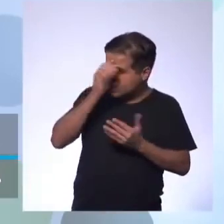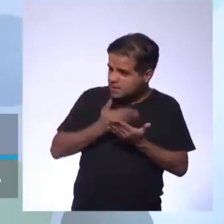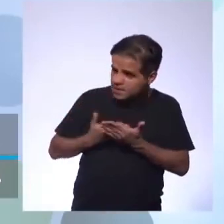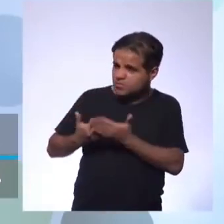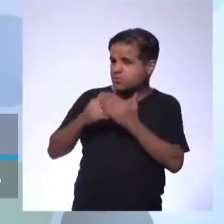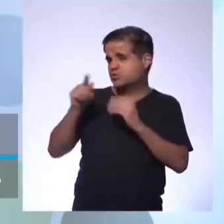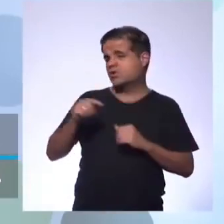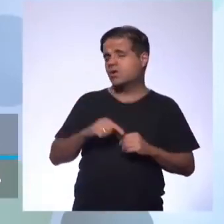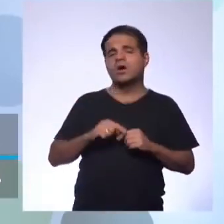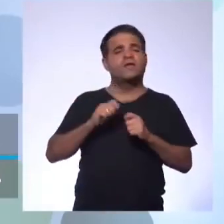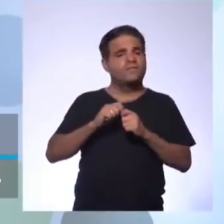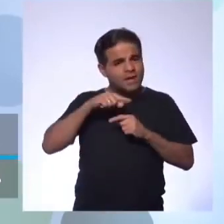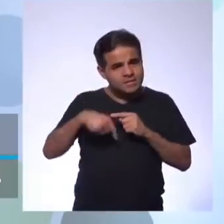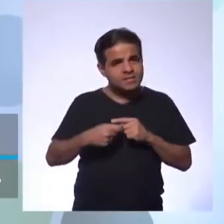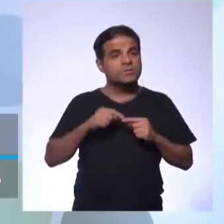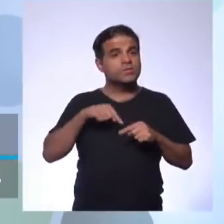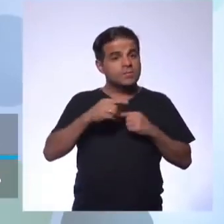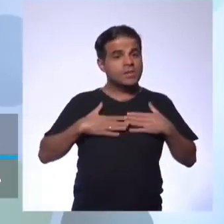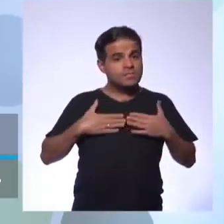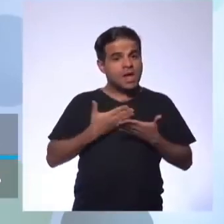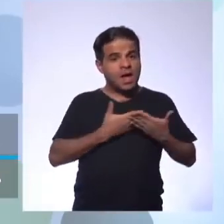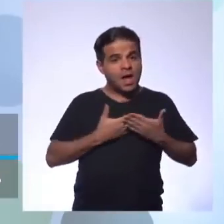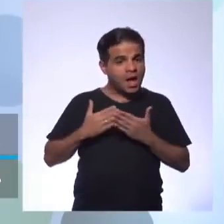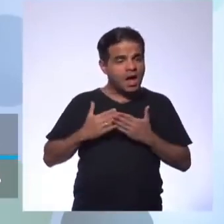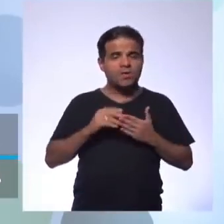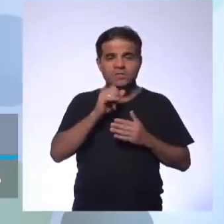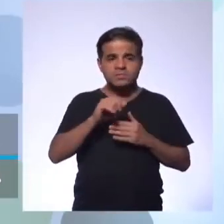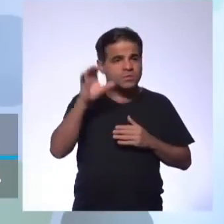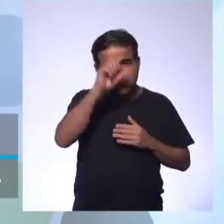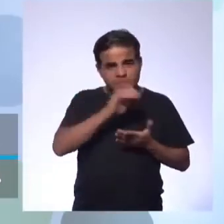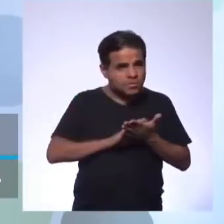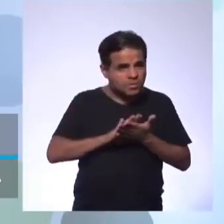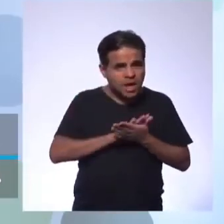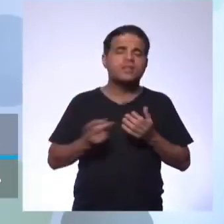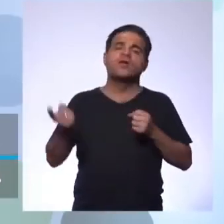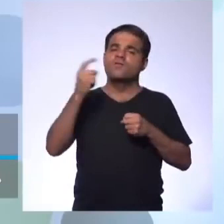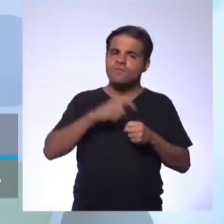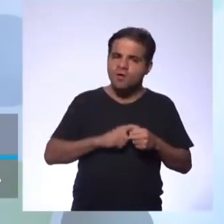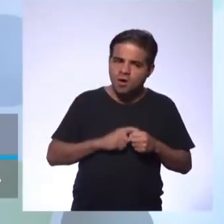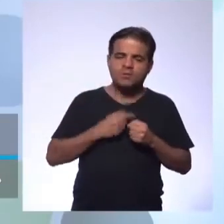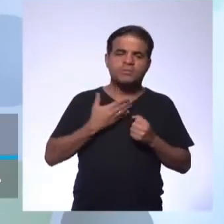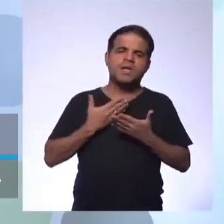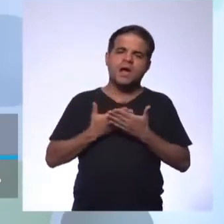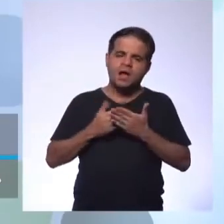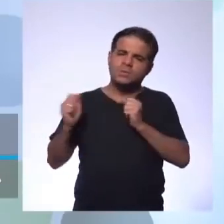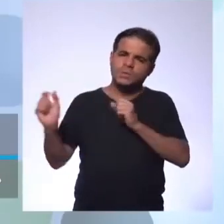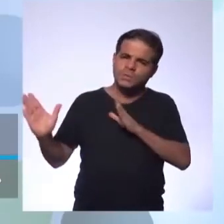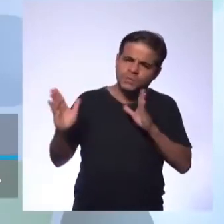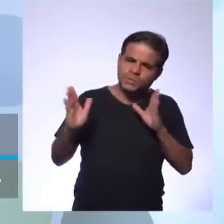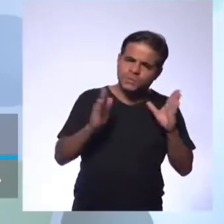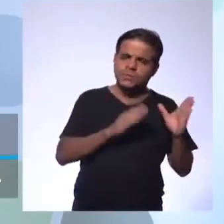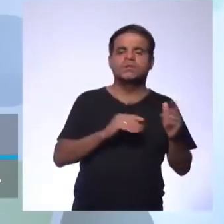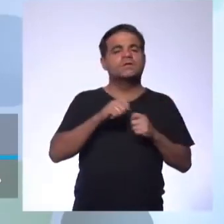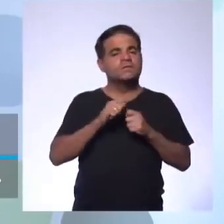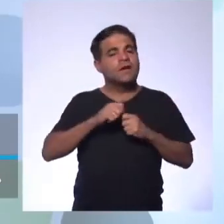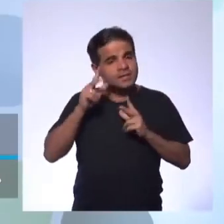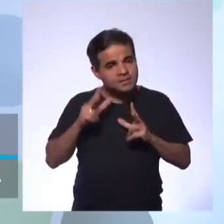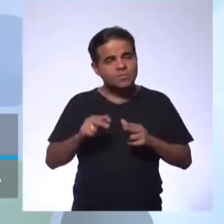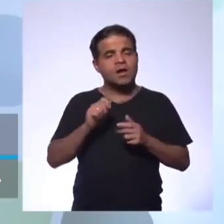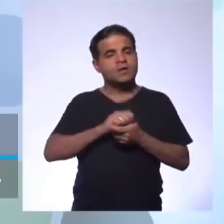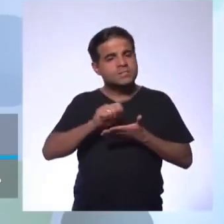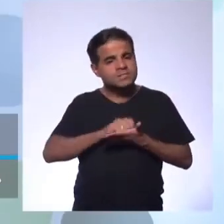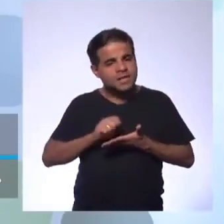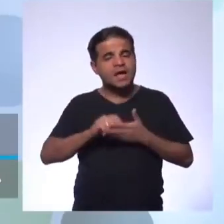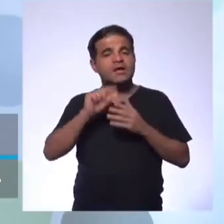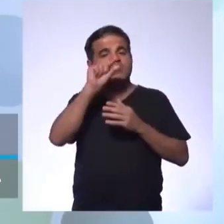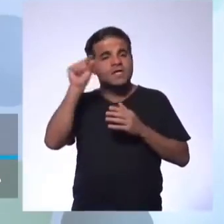faça isso. Depois da minha aula, se você não aprendeu nada, volte na minha aula e faça isso, o que você aprendeu em